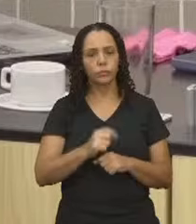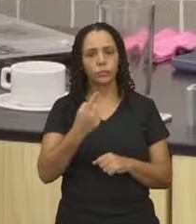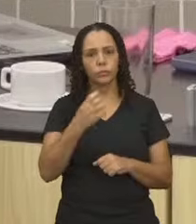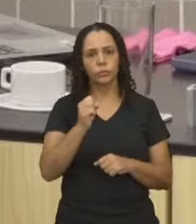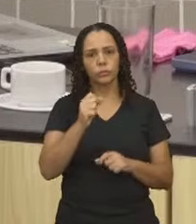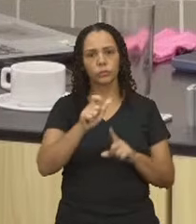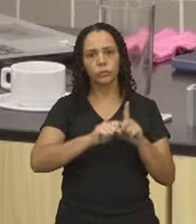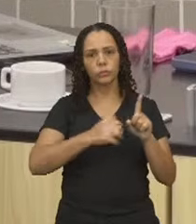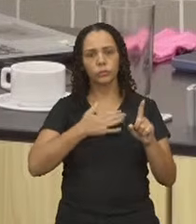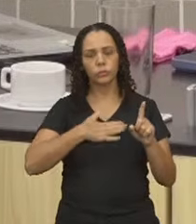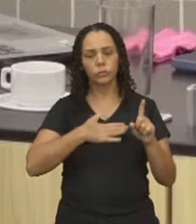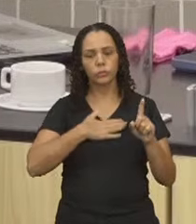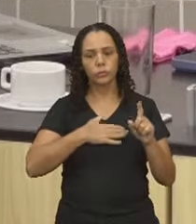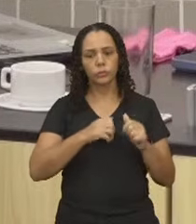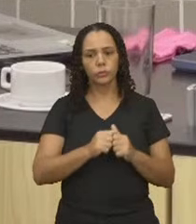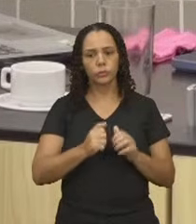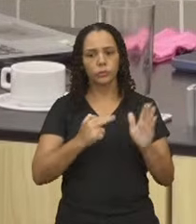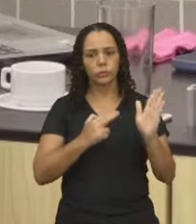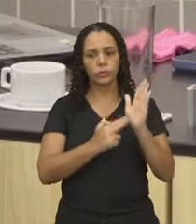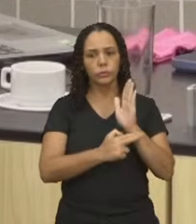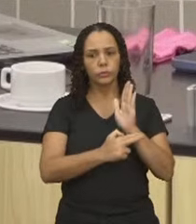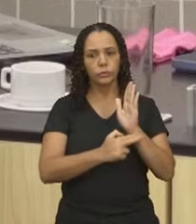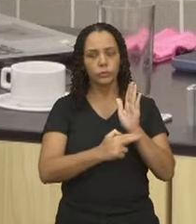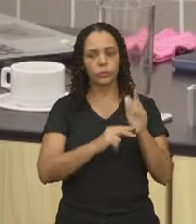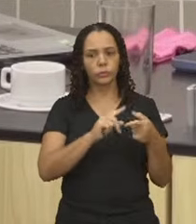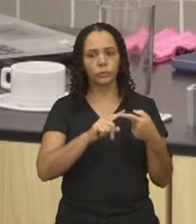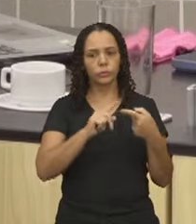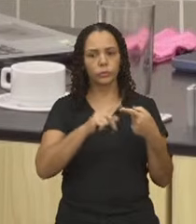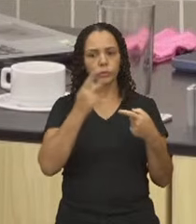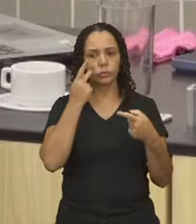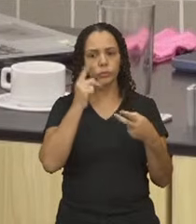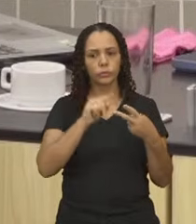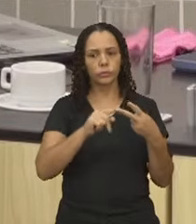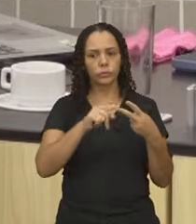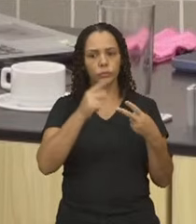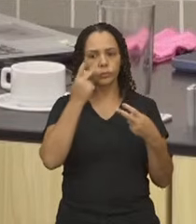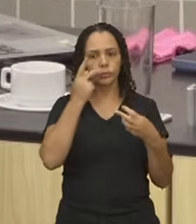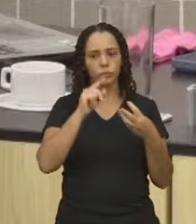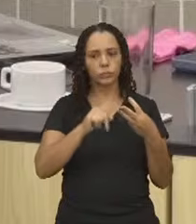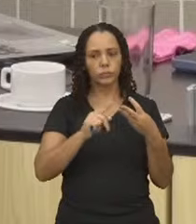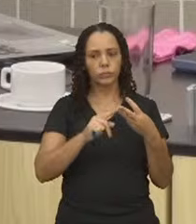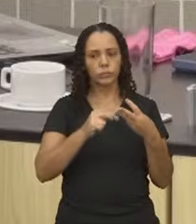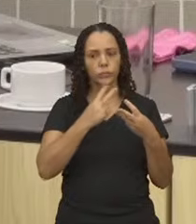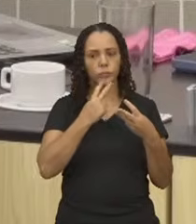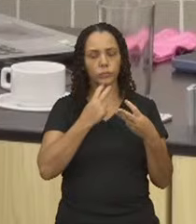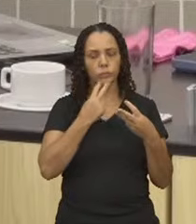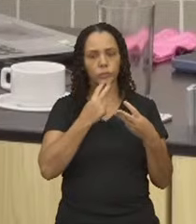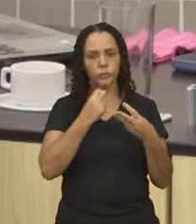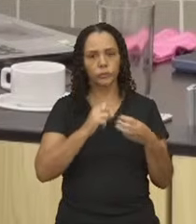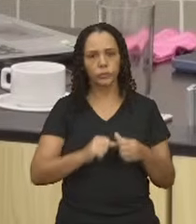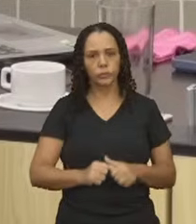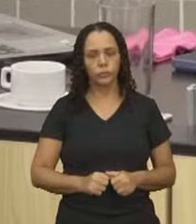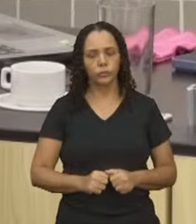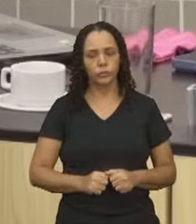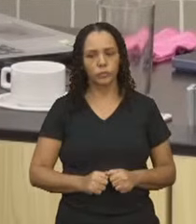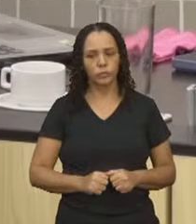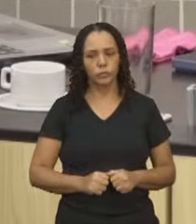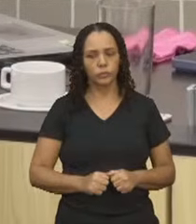18 de agosto. Autoria dos vereadores Paulinho do Esporte, Paulinho dos Condutores e Valmir do Parque Meia